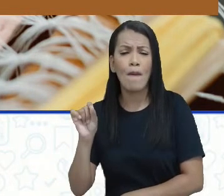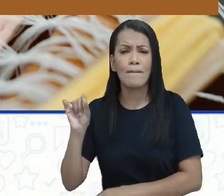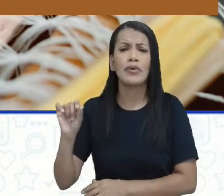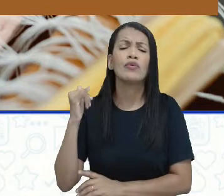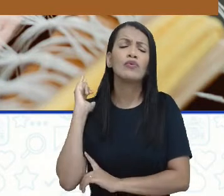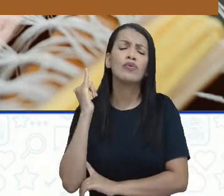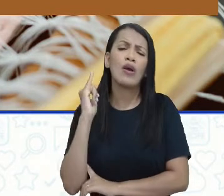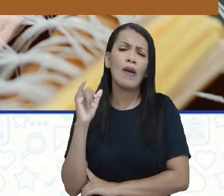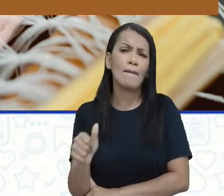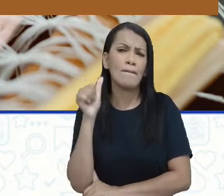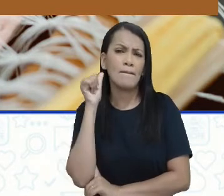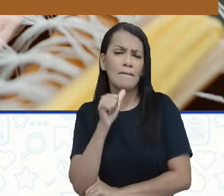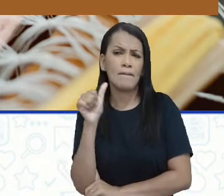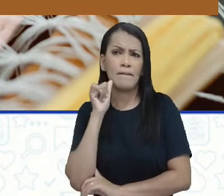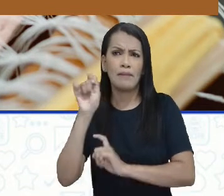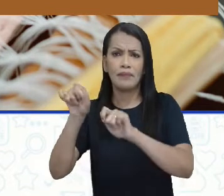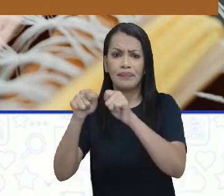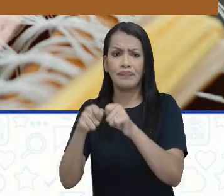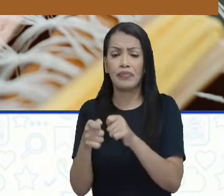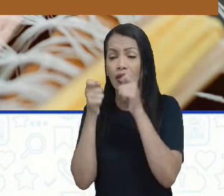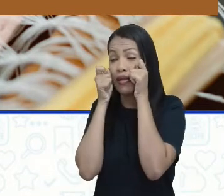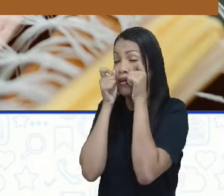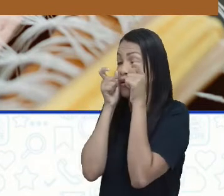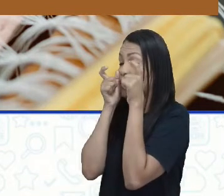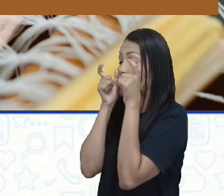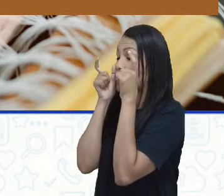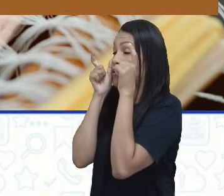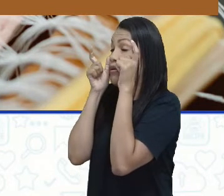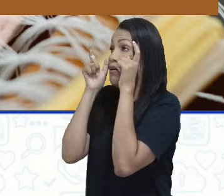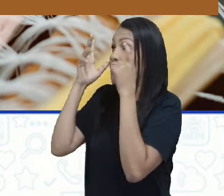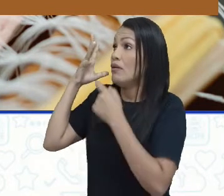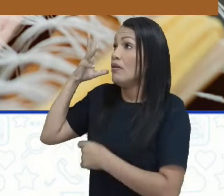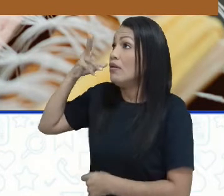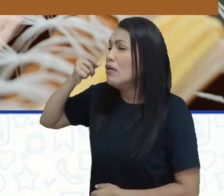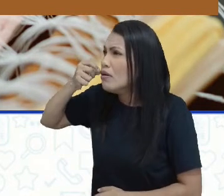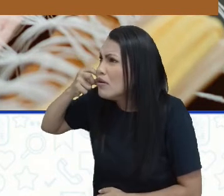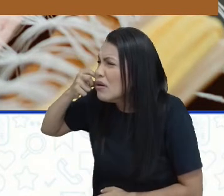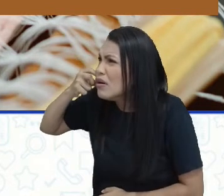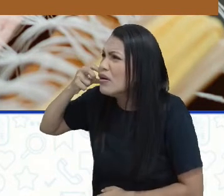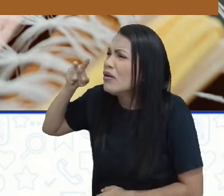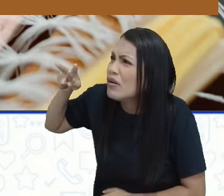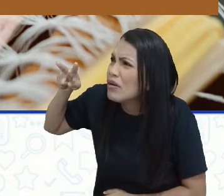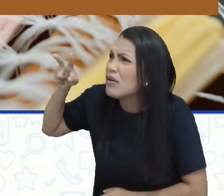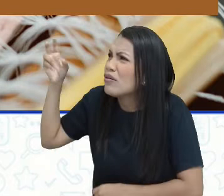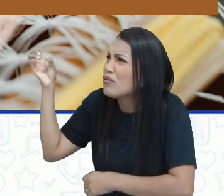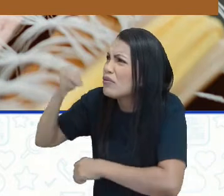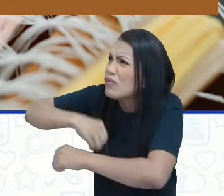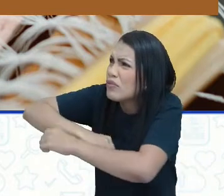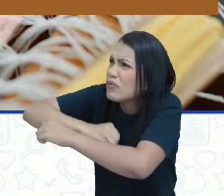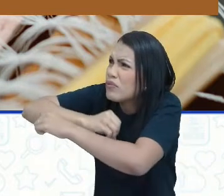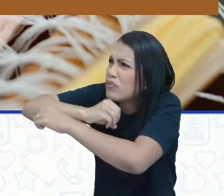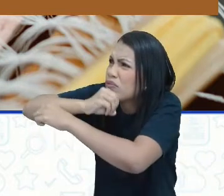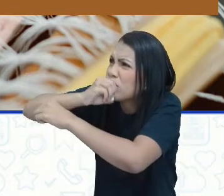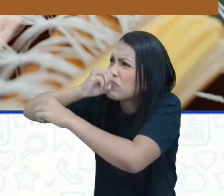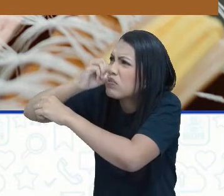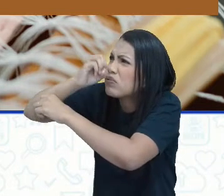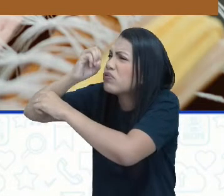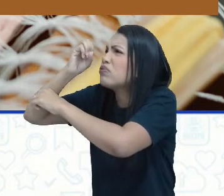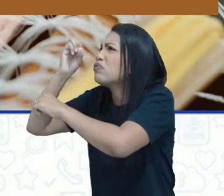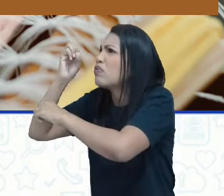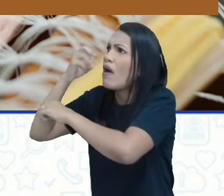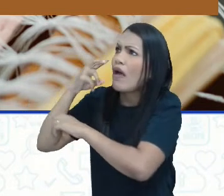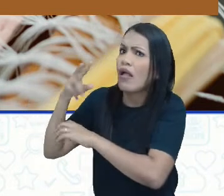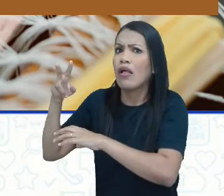lá? Acordava ainda no escuro, como se ouvisse o sol chegando atrás das beiradas da noite, e